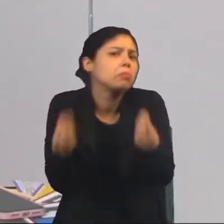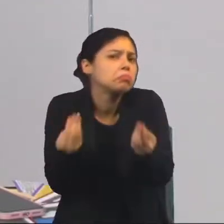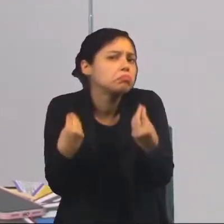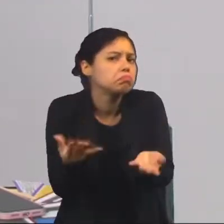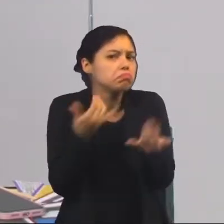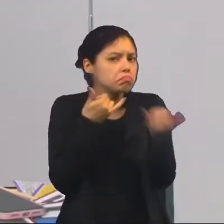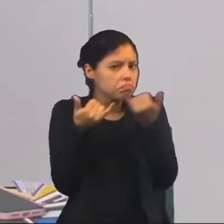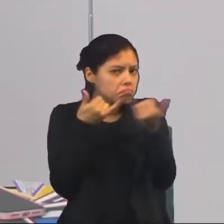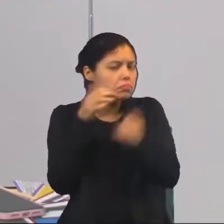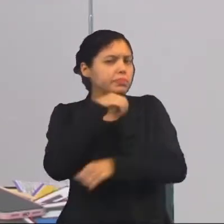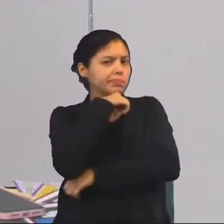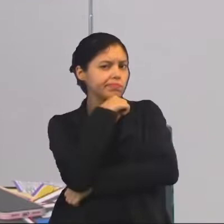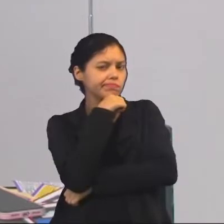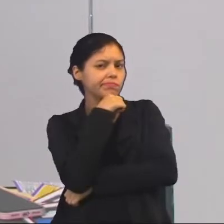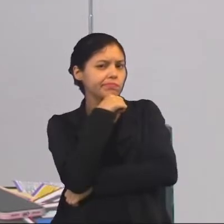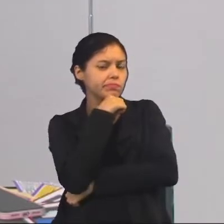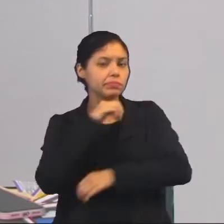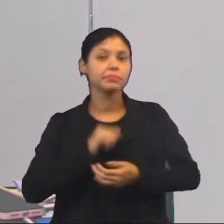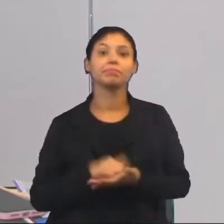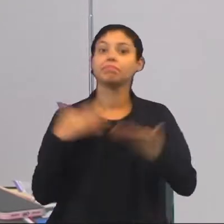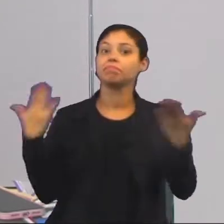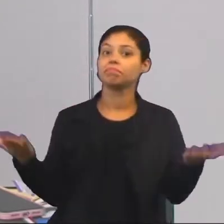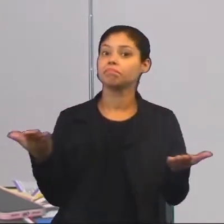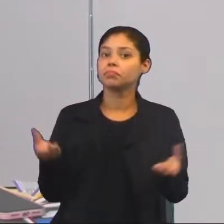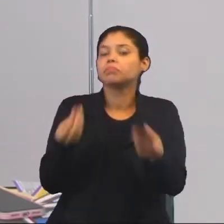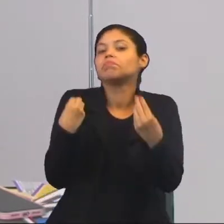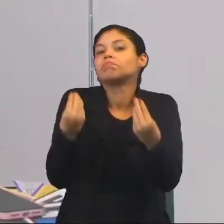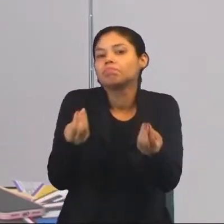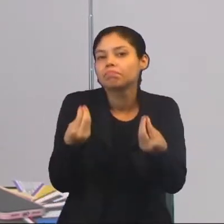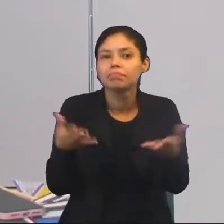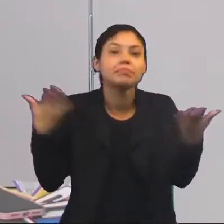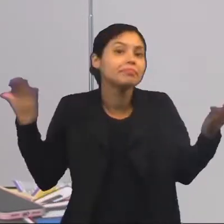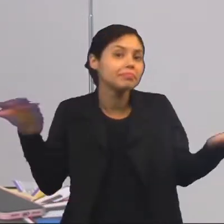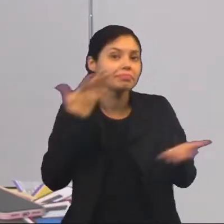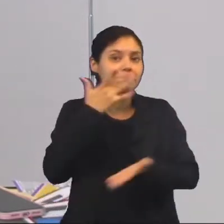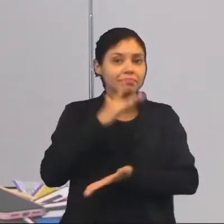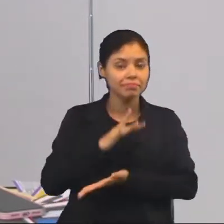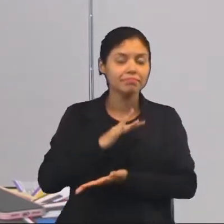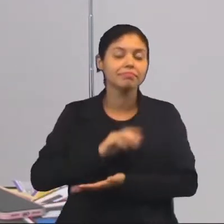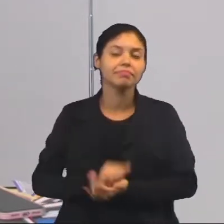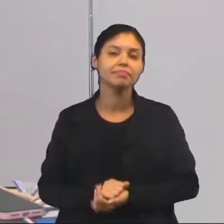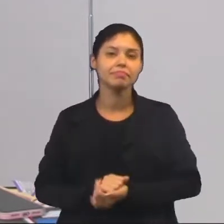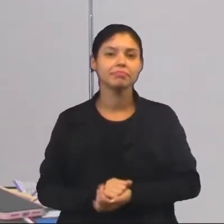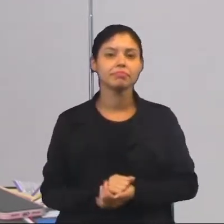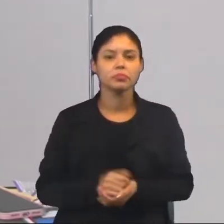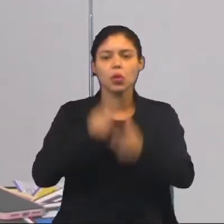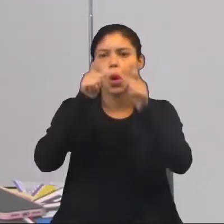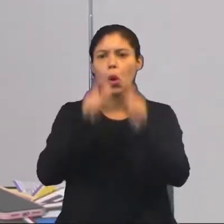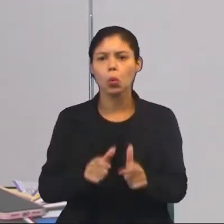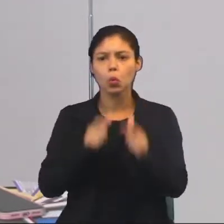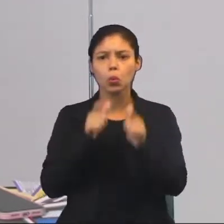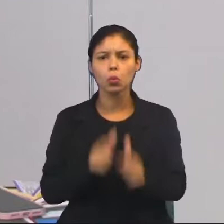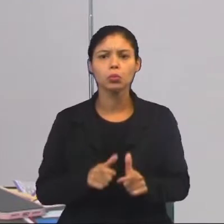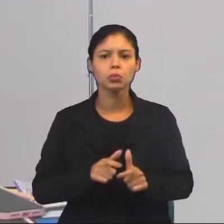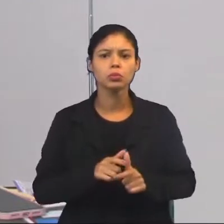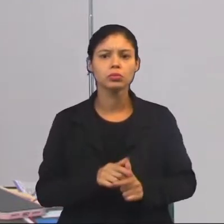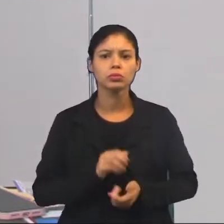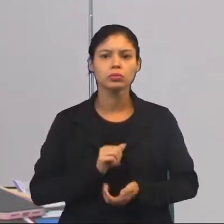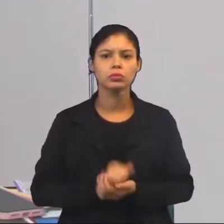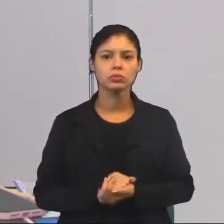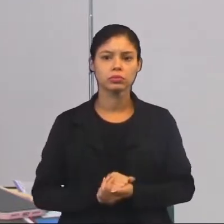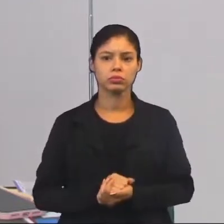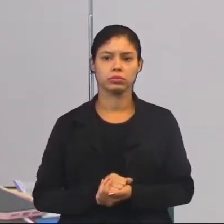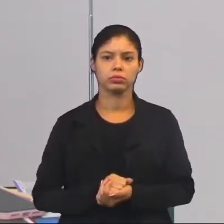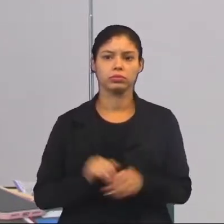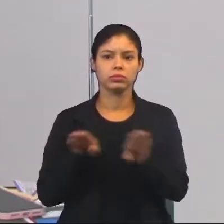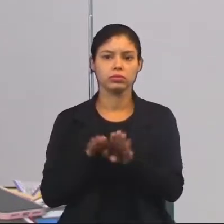serve a notícia? Para que será que serve a notícia, hein, crianças? Onde a notícia é encontrada?